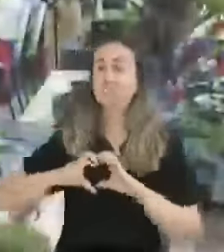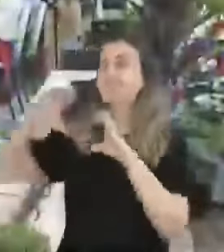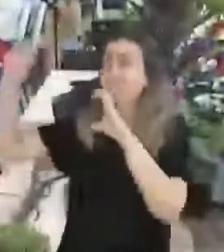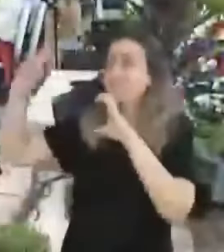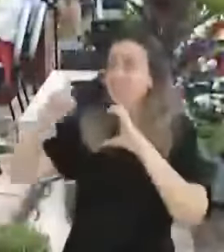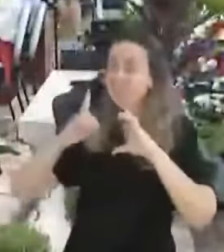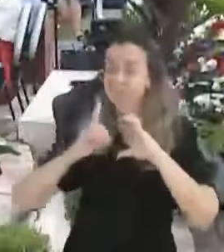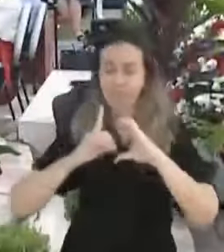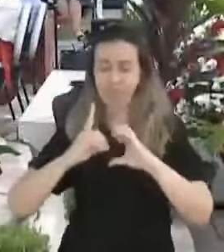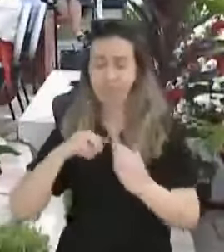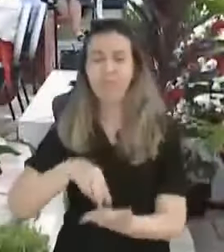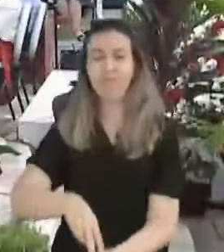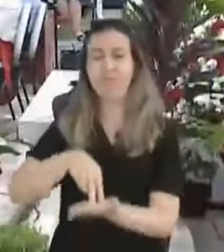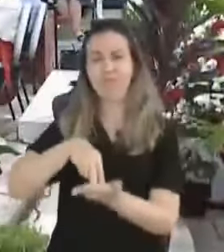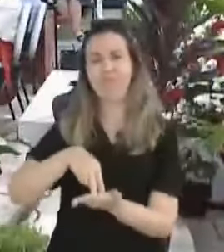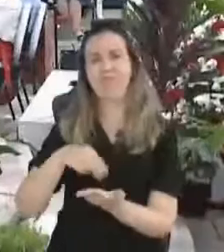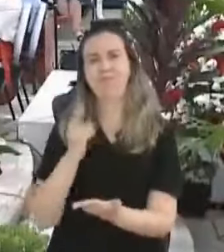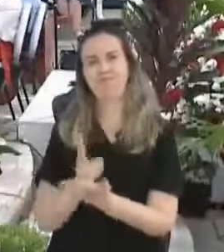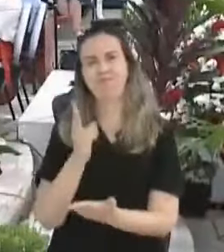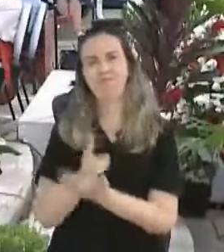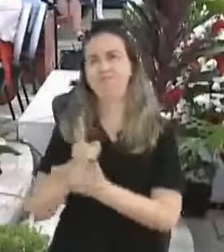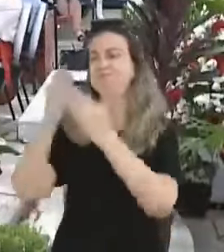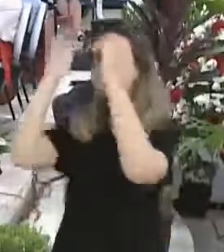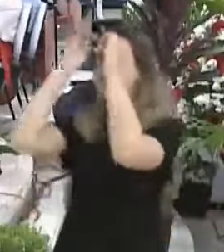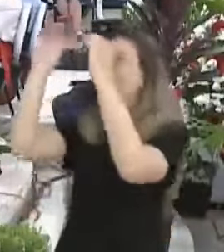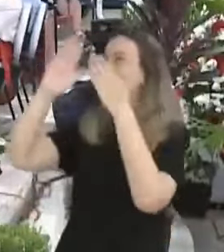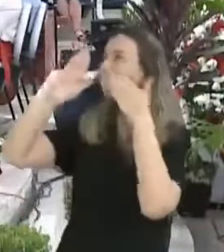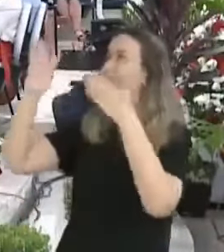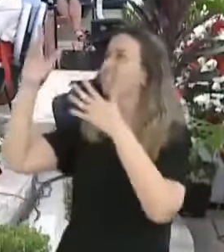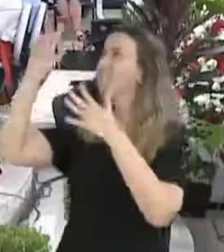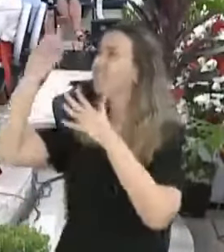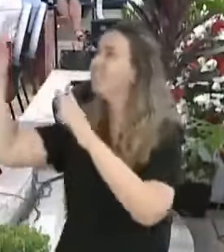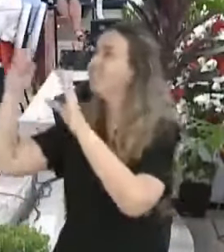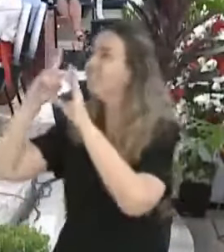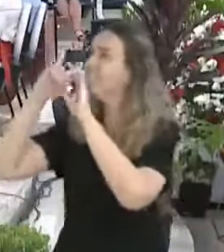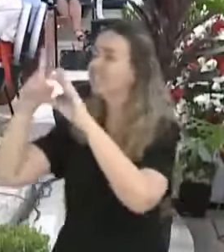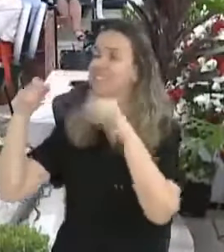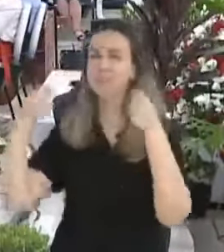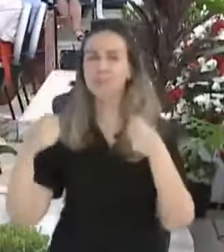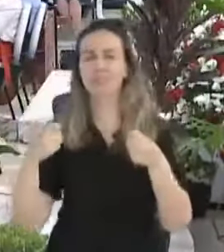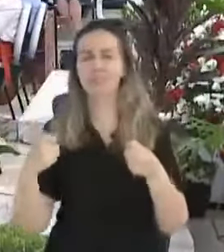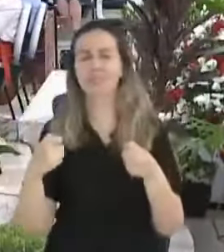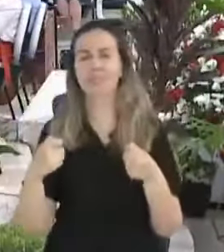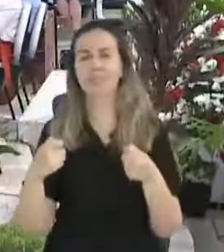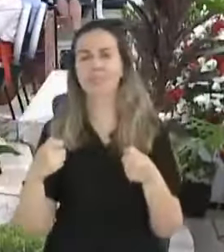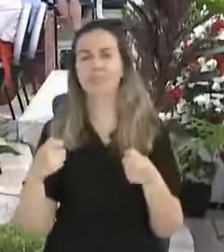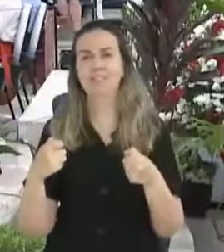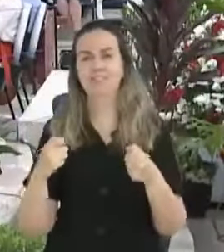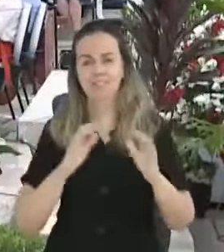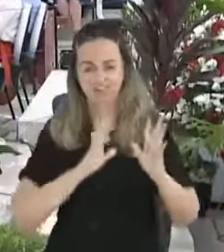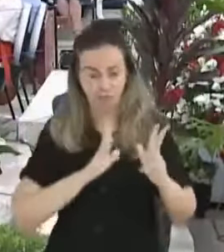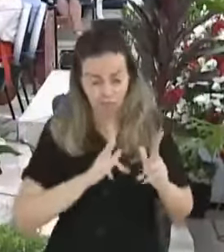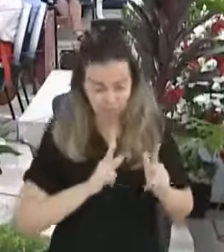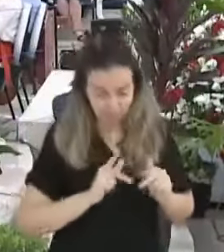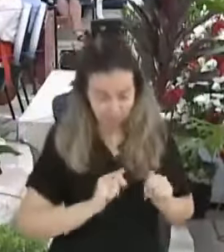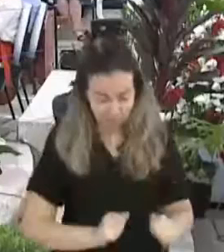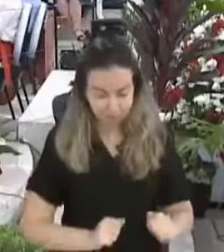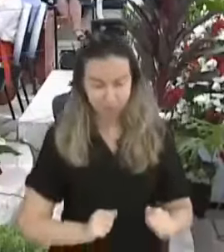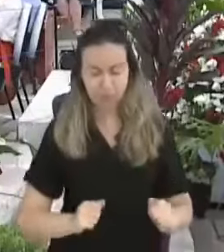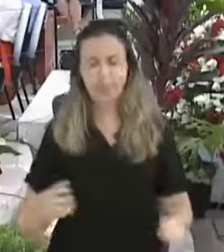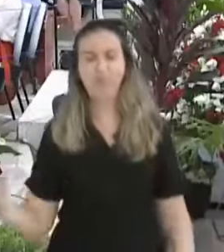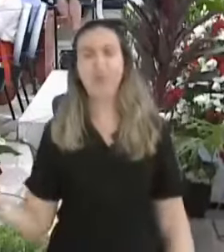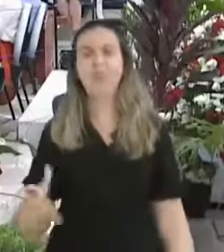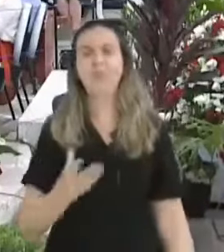converter mais. Converte-nos a ti, Senhor. e seremos